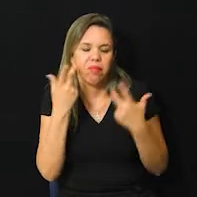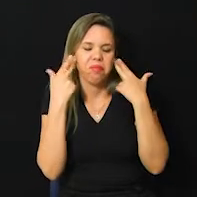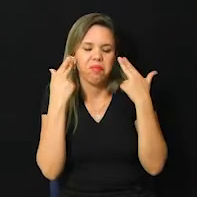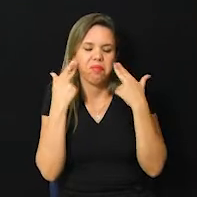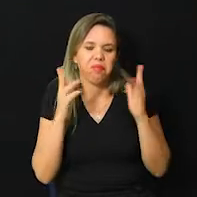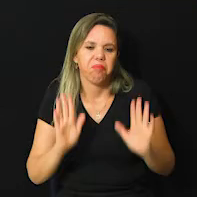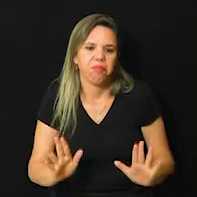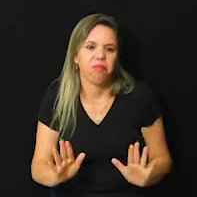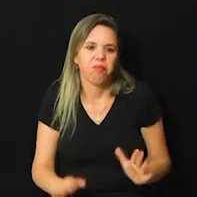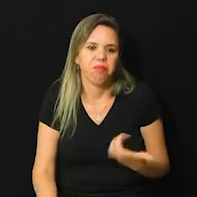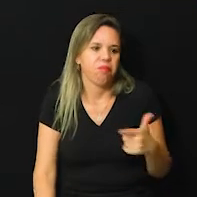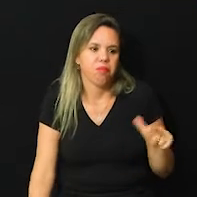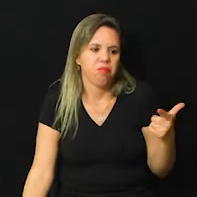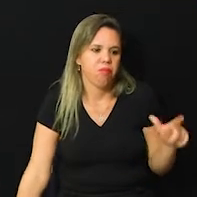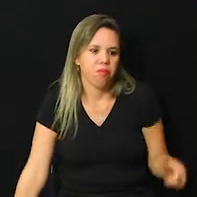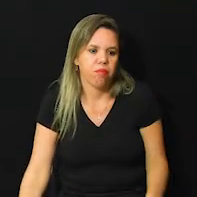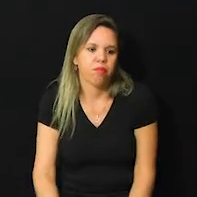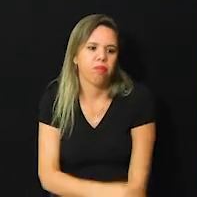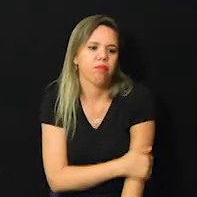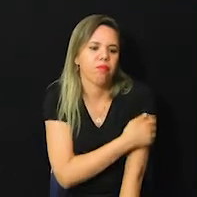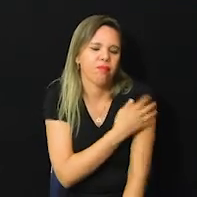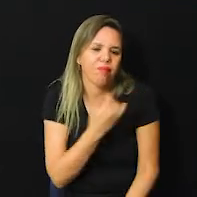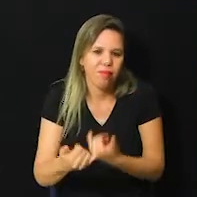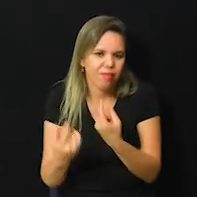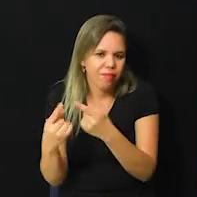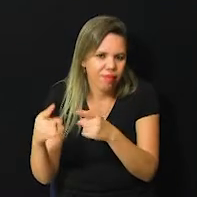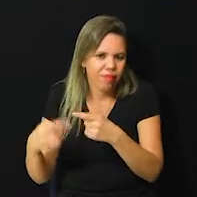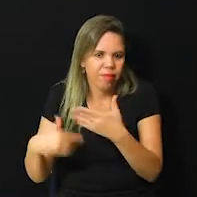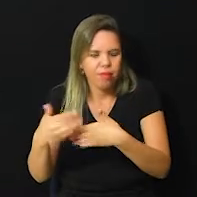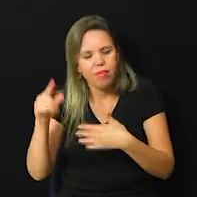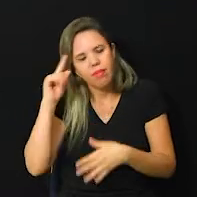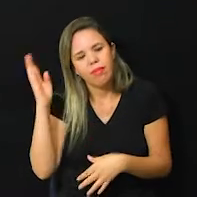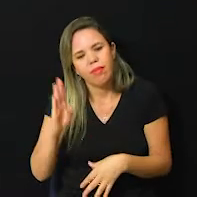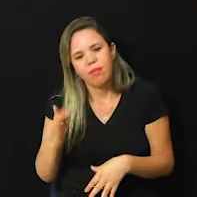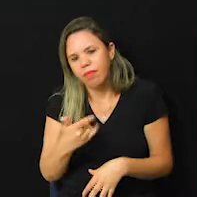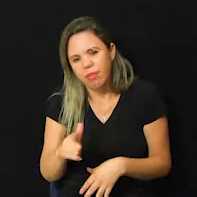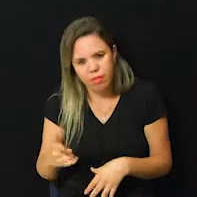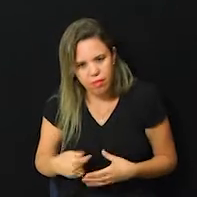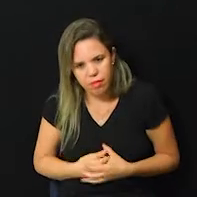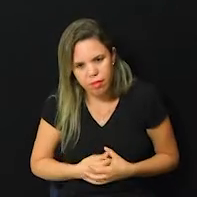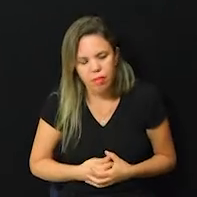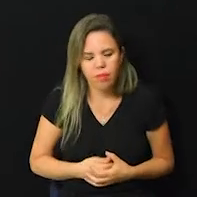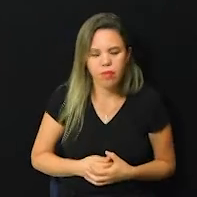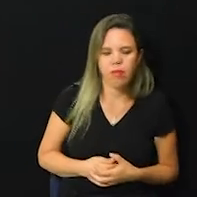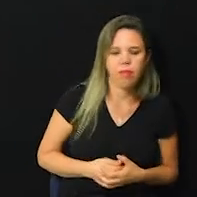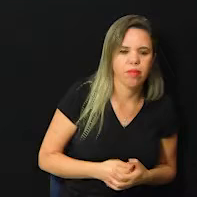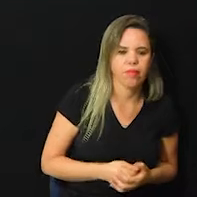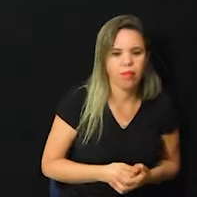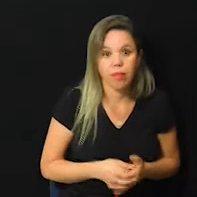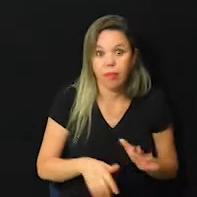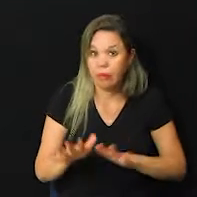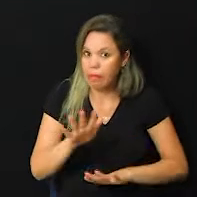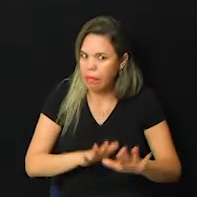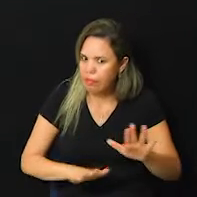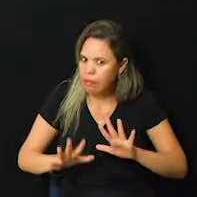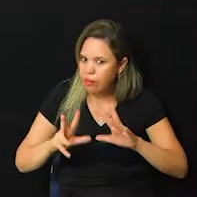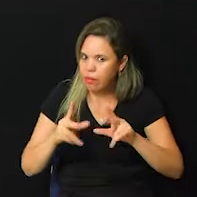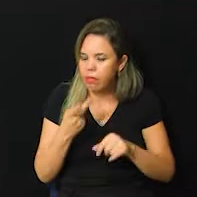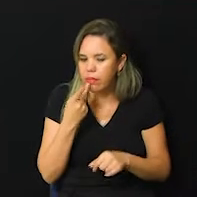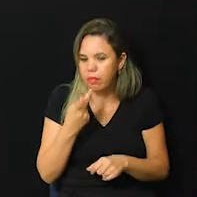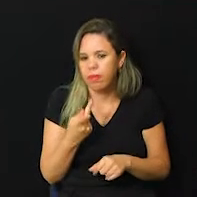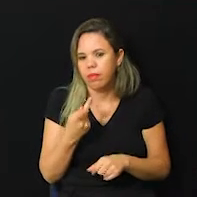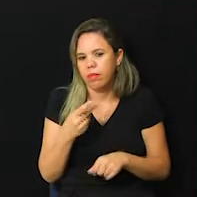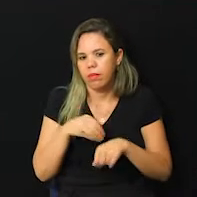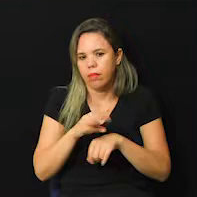falando normal eu não tenho aquele aquela brincadeira do dia a dia do brasileiro sabe é a gente tem que tomar cuidado com